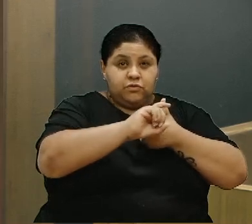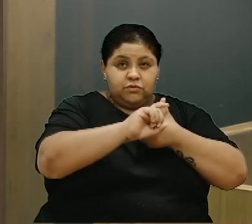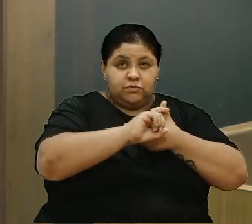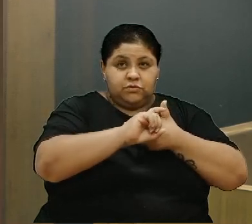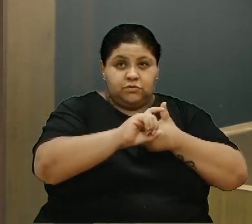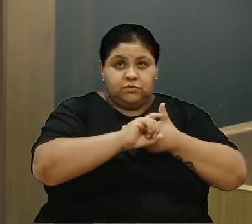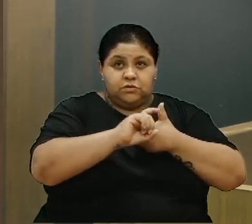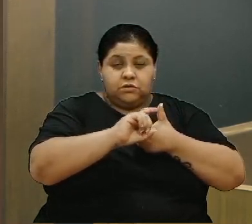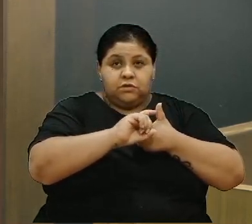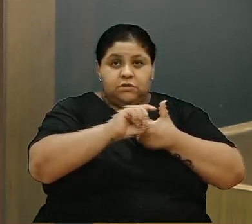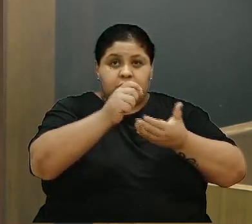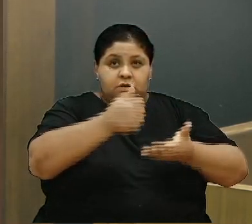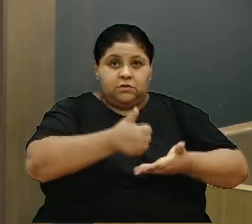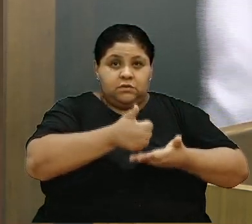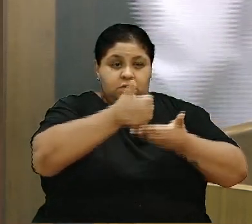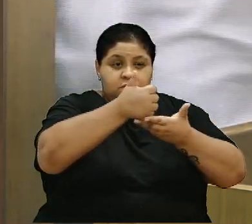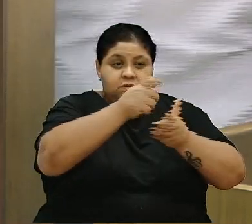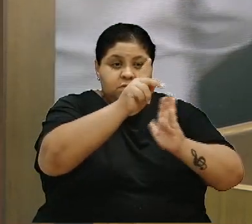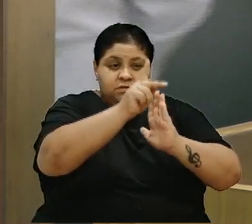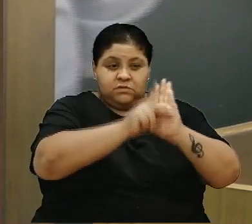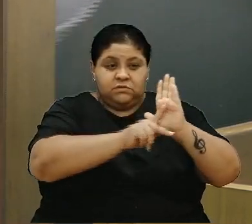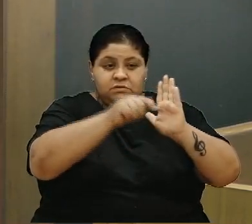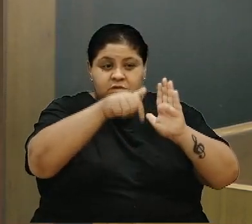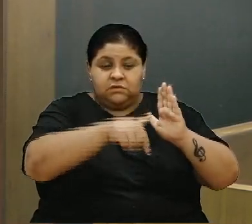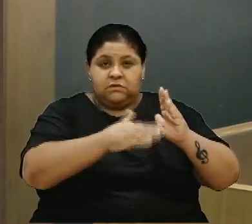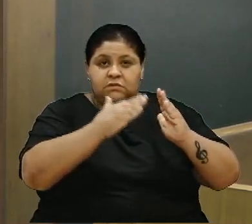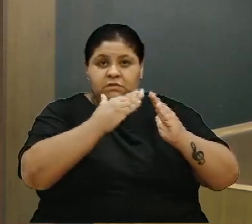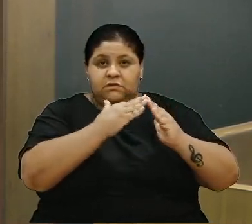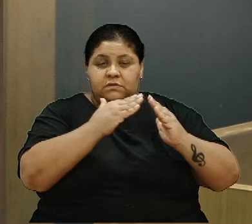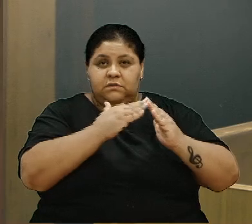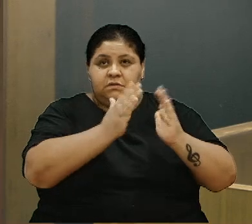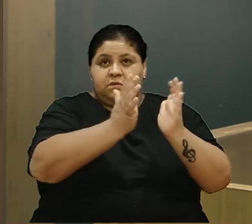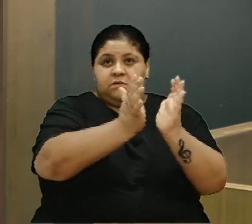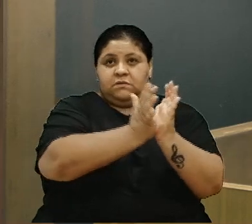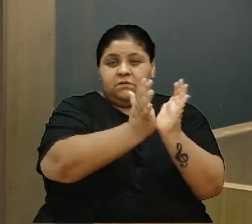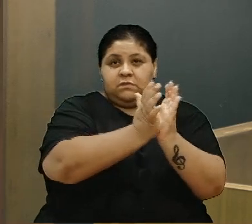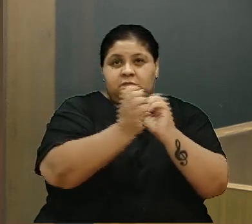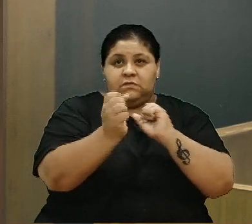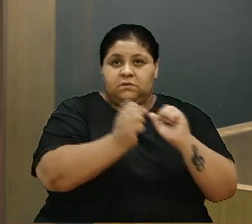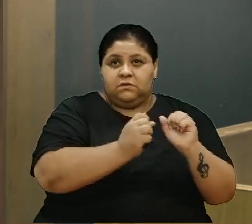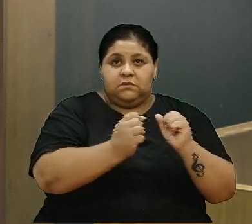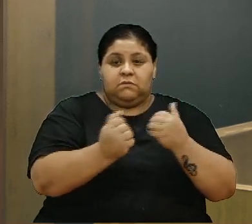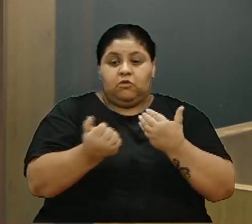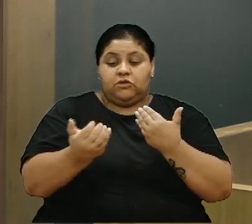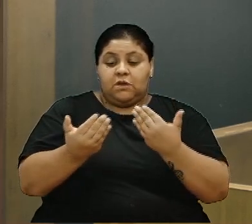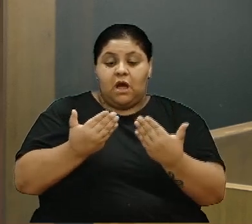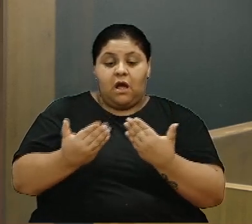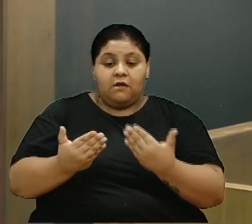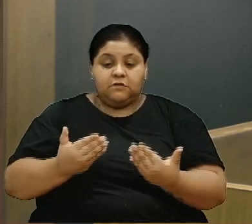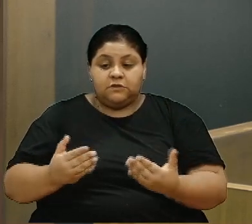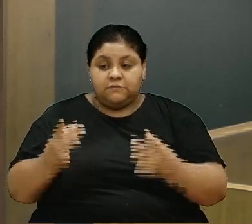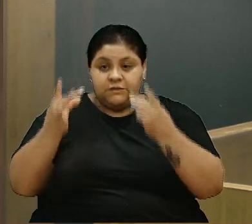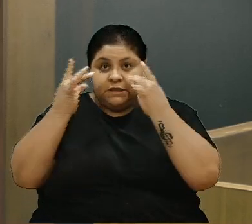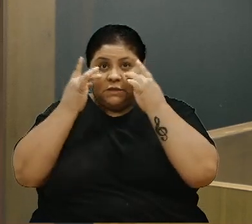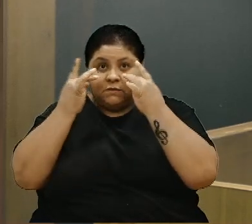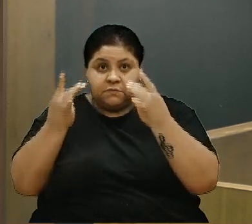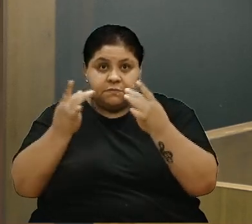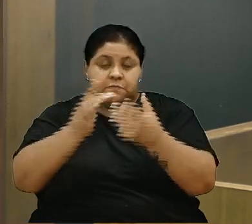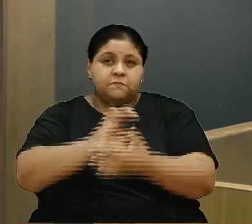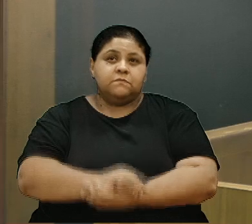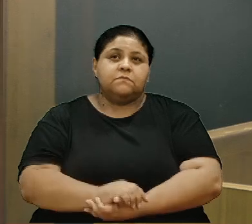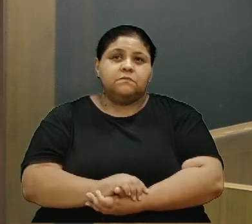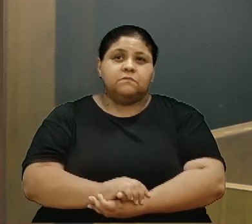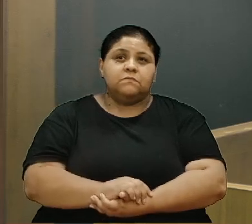no aporte de projetos a essa casa, para que os colegas possam analisar com atenção,